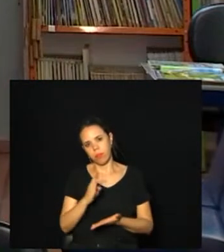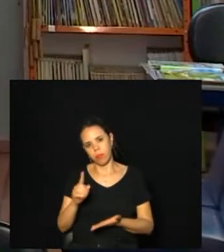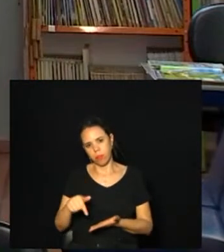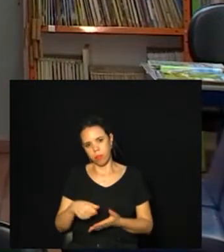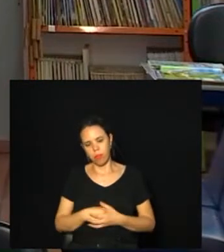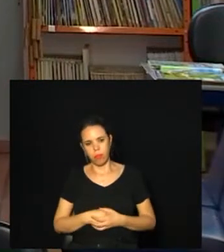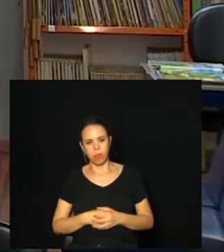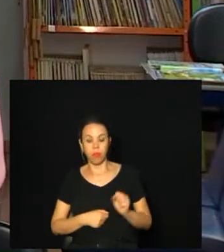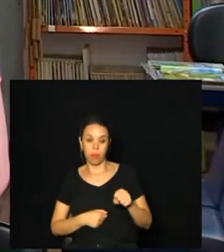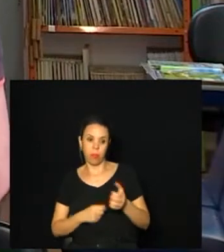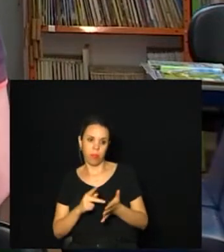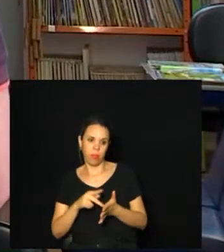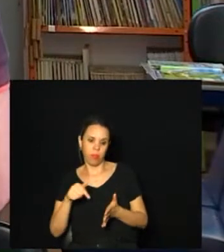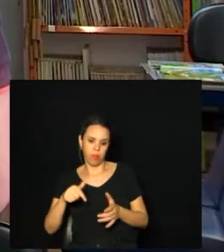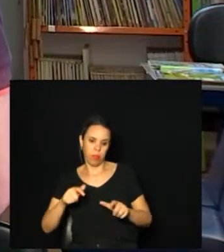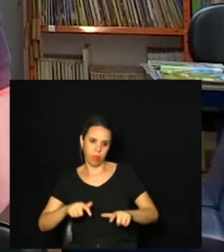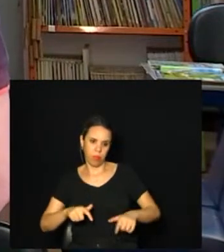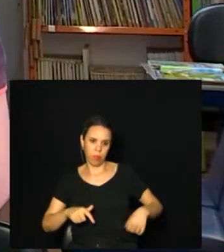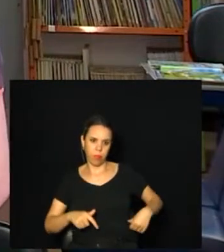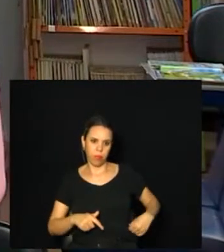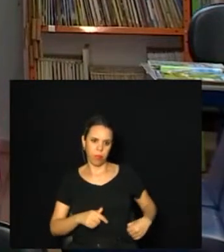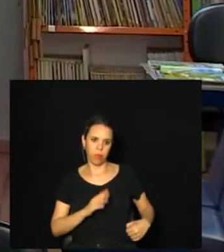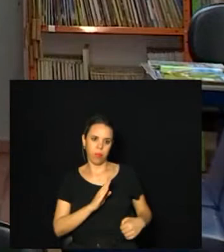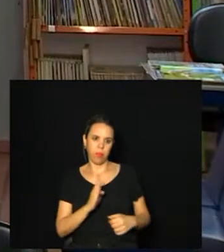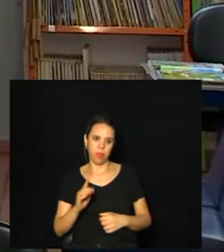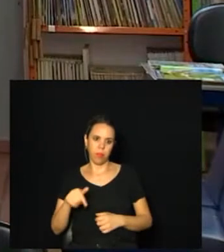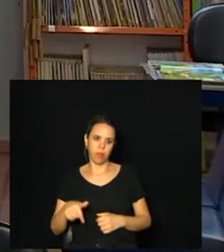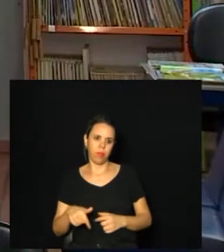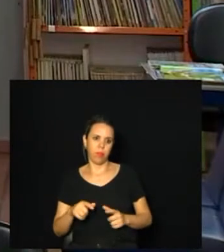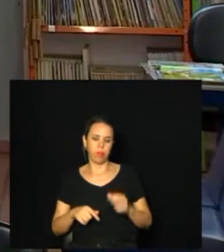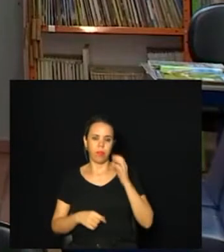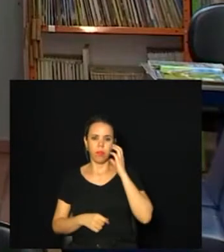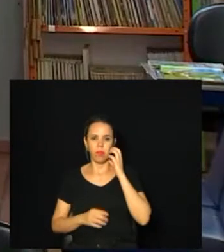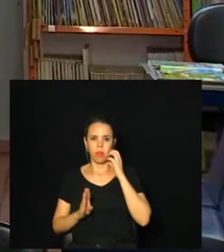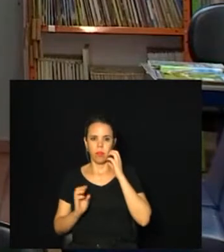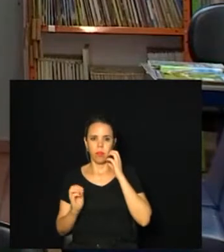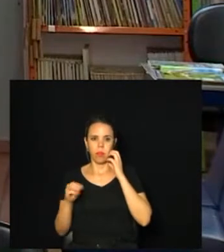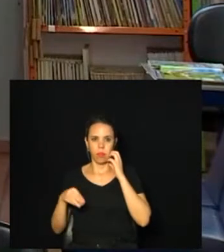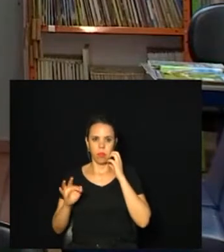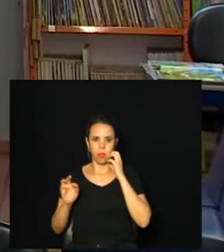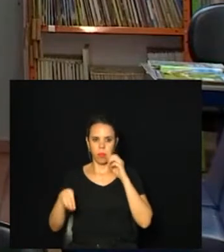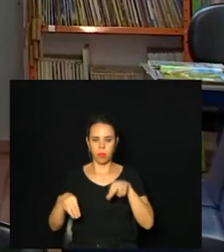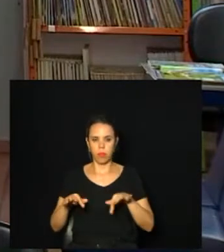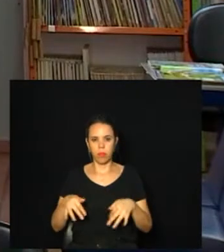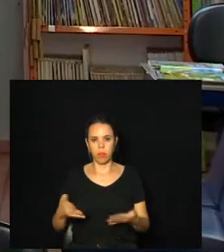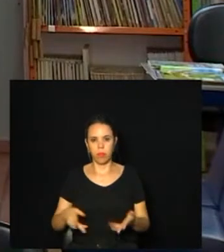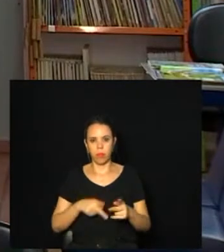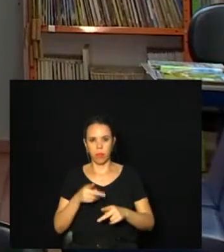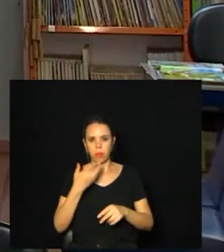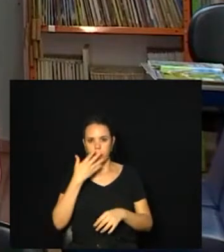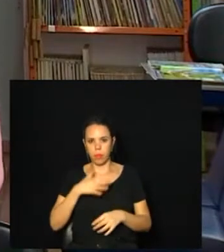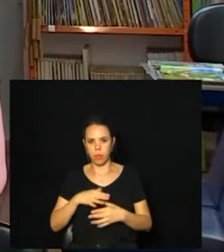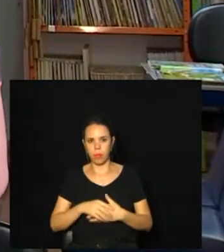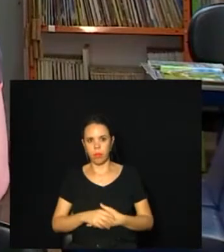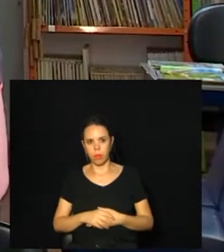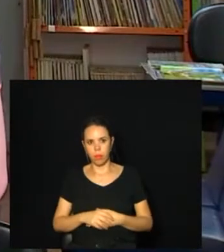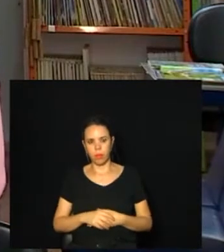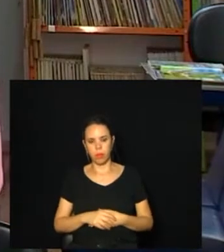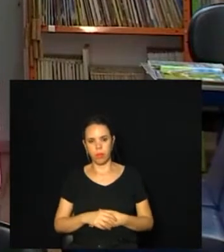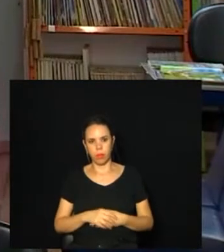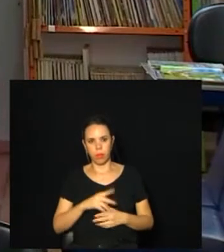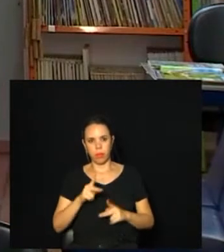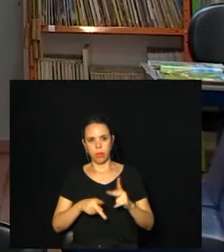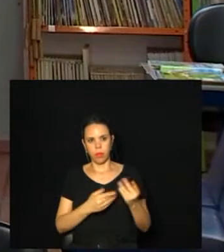é? Isso, aqui o espaço das bibliotecas, aqui no espaço do Bonfim, tem um espaço dedicado ao público infantil e ao